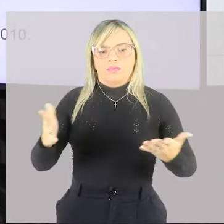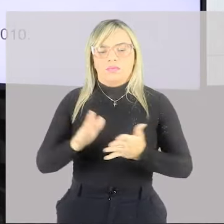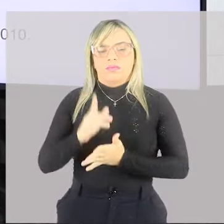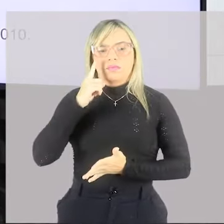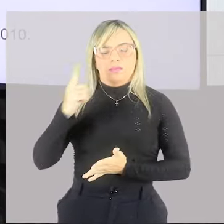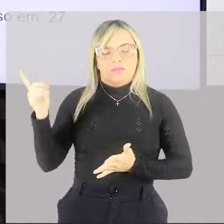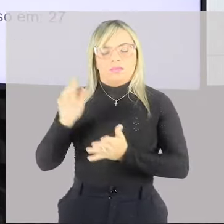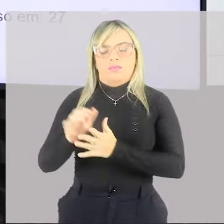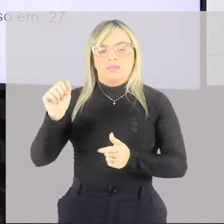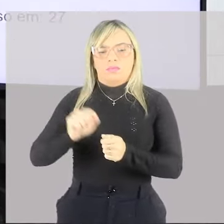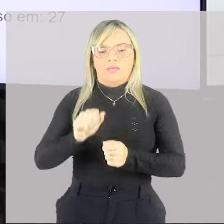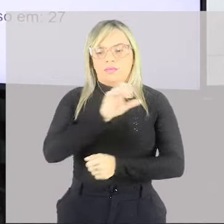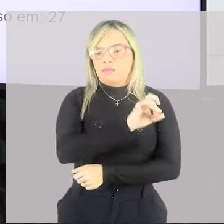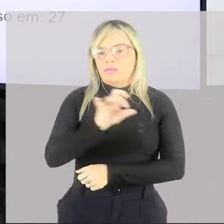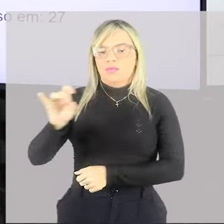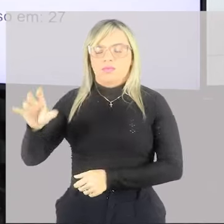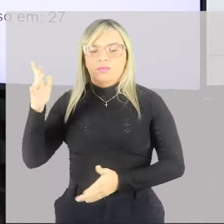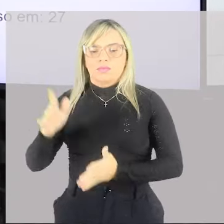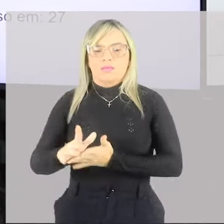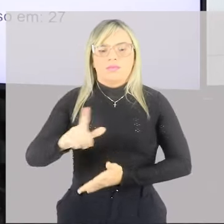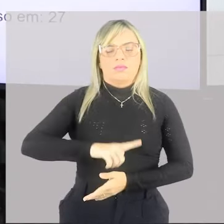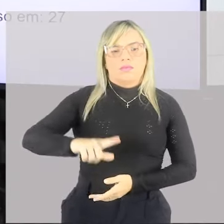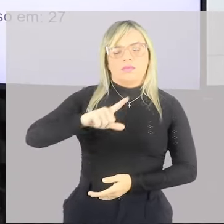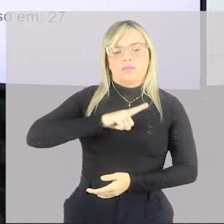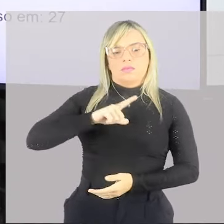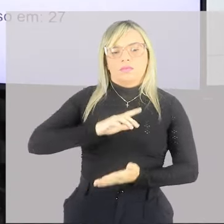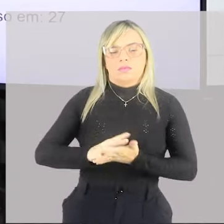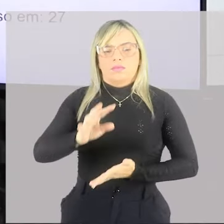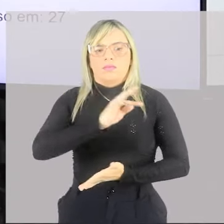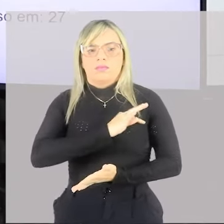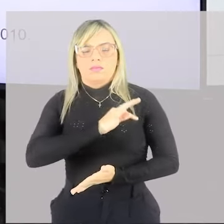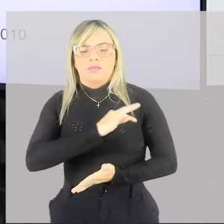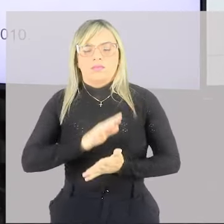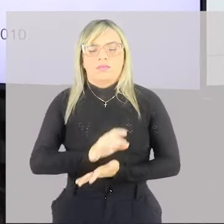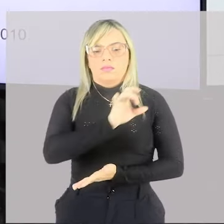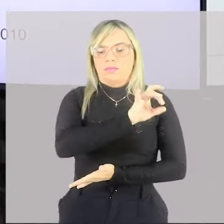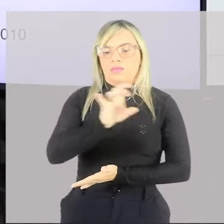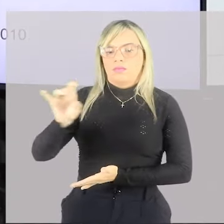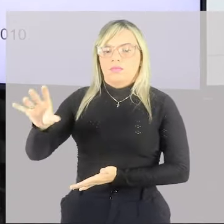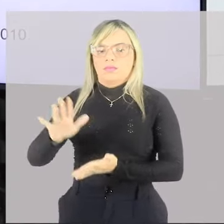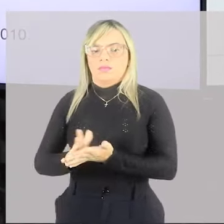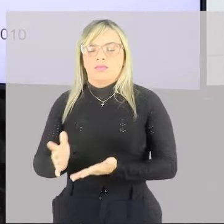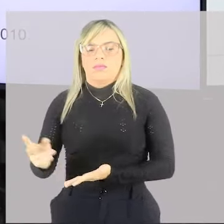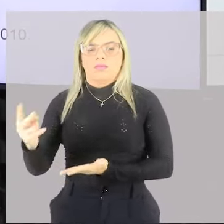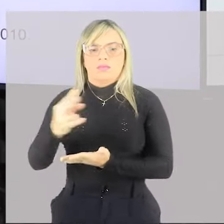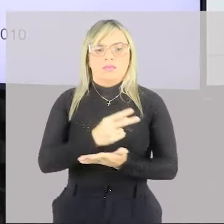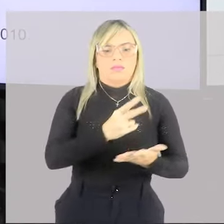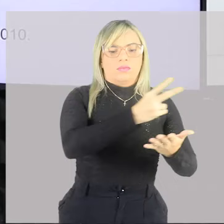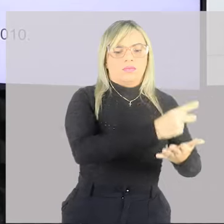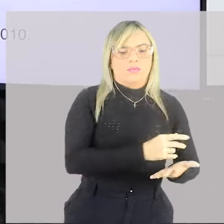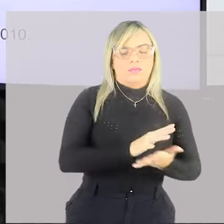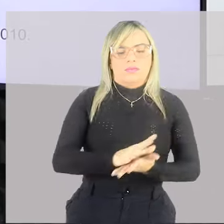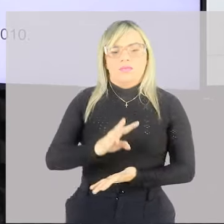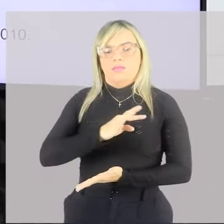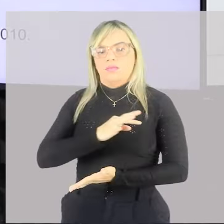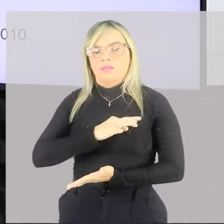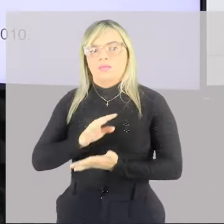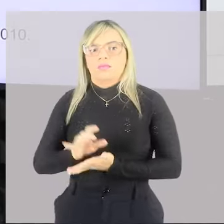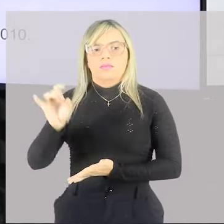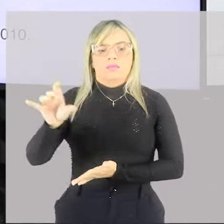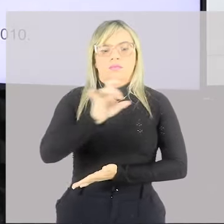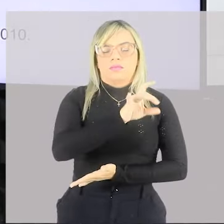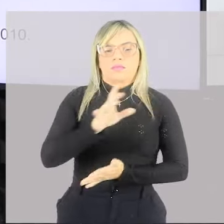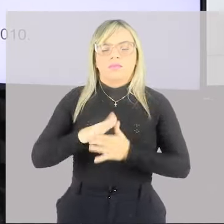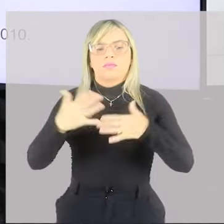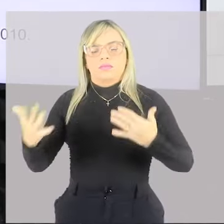parede cada desenho desse tem uma técnica específica cada desenho desse tem uma técnica específica Ou